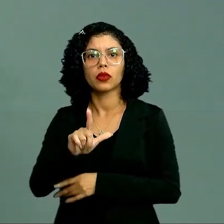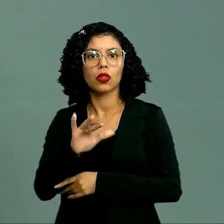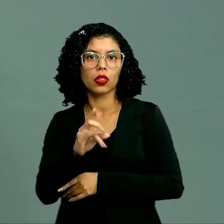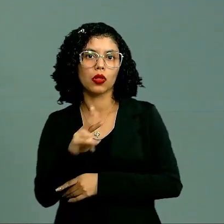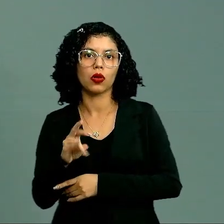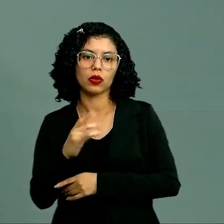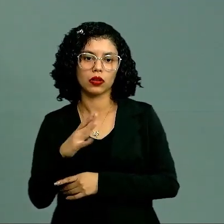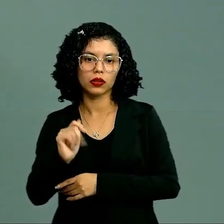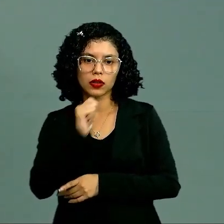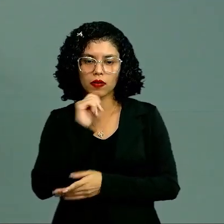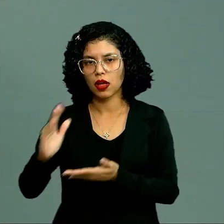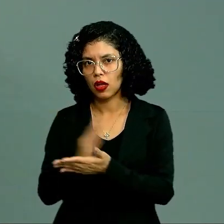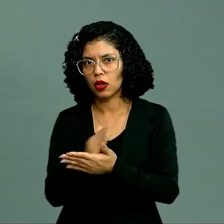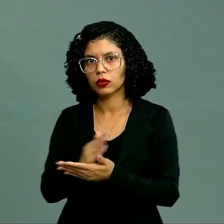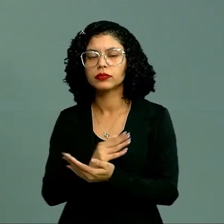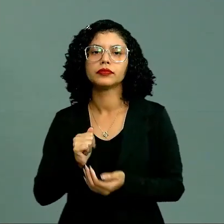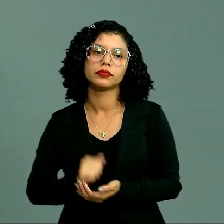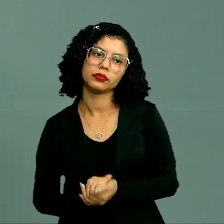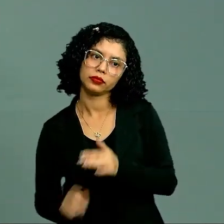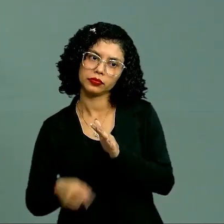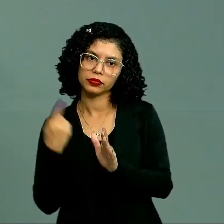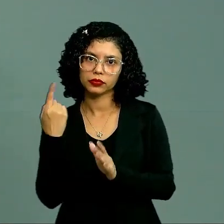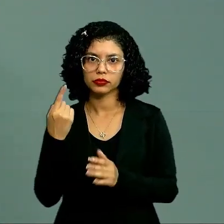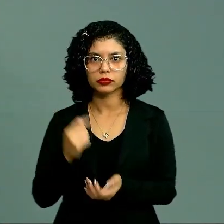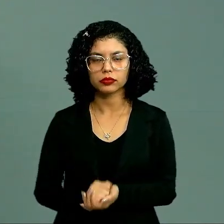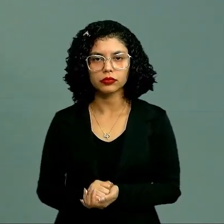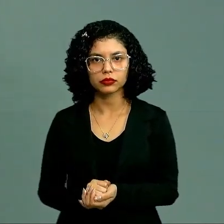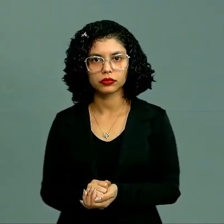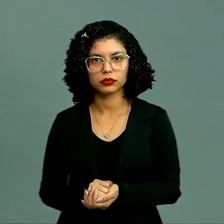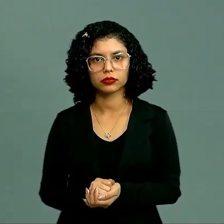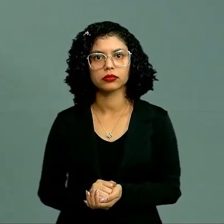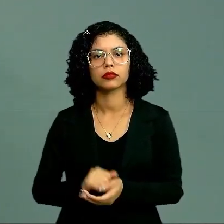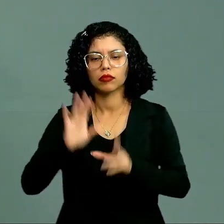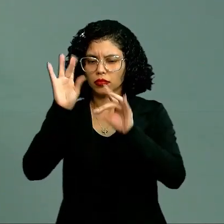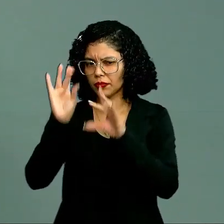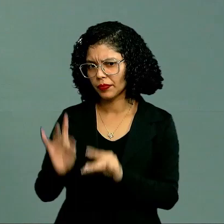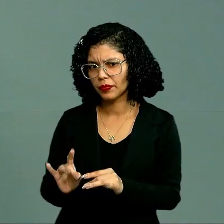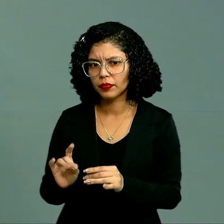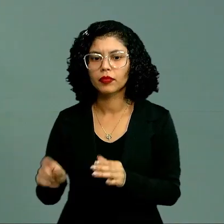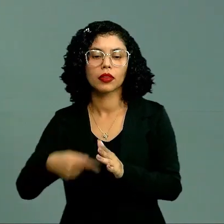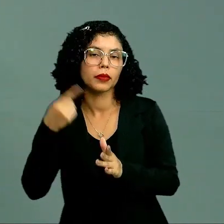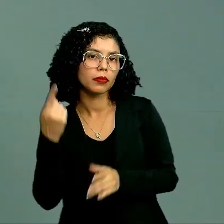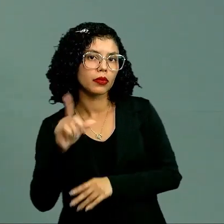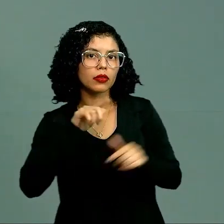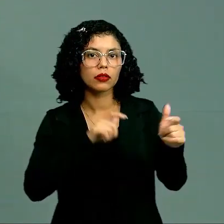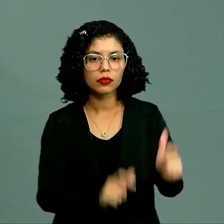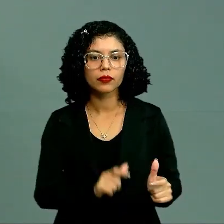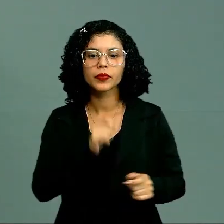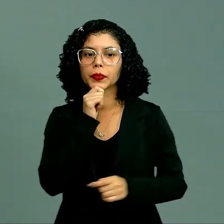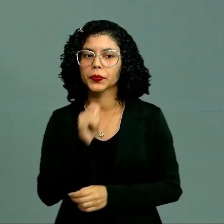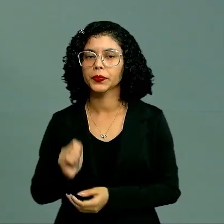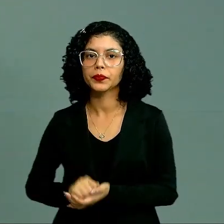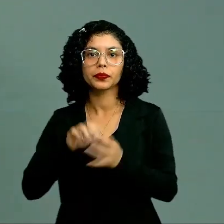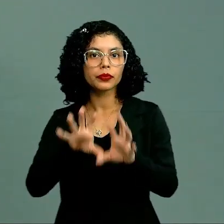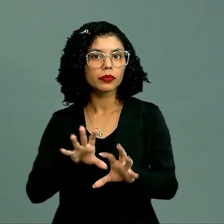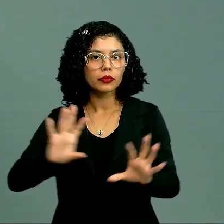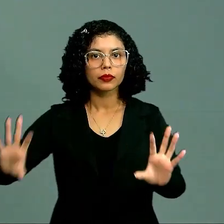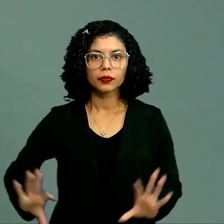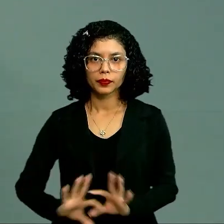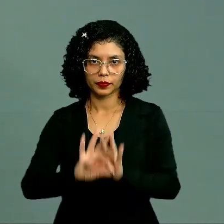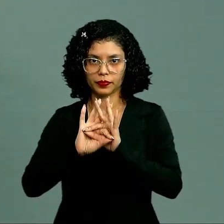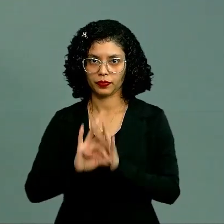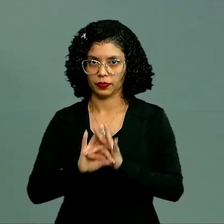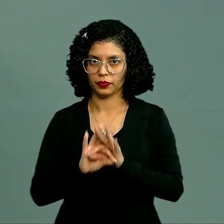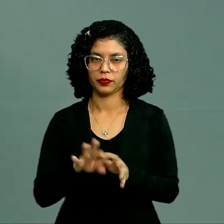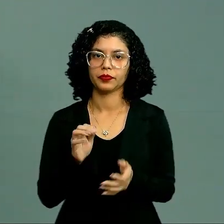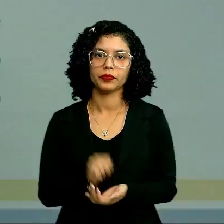conjuntiva. Algumas vezes vocês utilizam primeiramente, vale destacar, em primeiro lugar. Então, assim, esses conectivos,